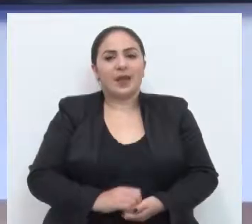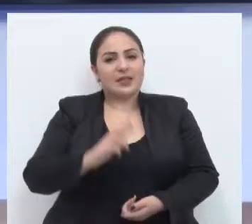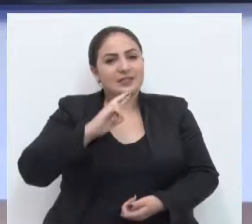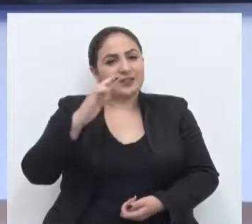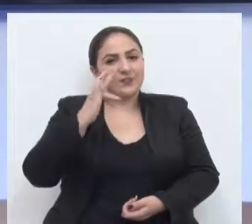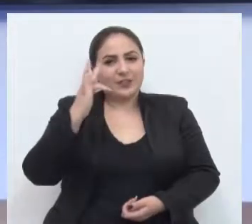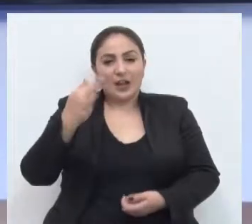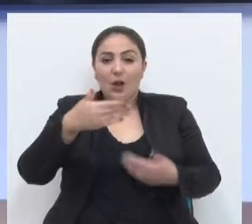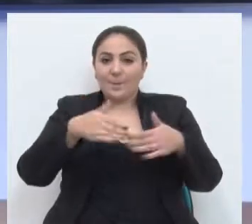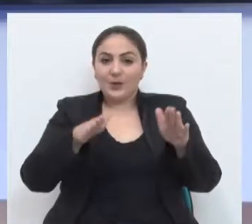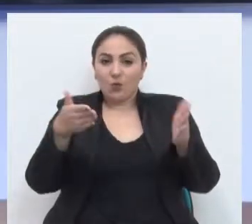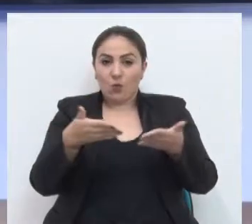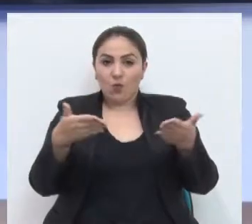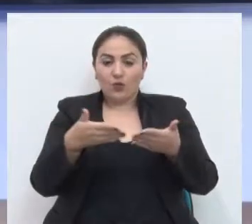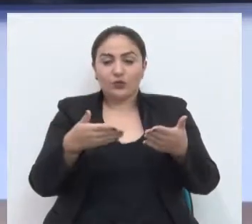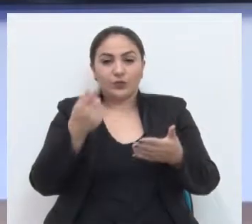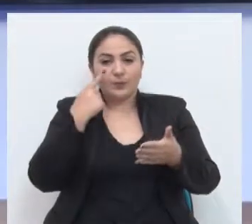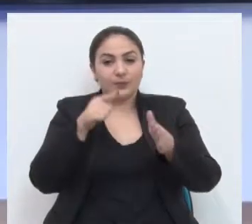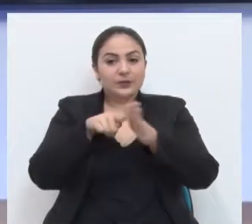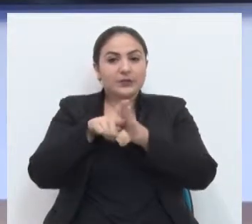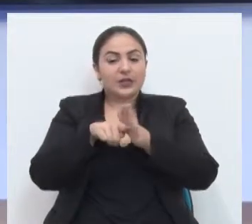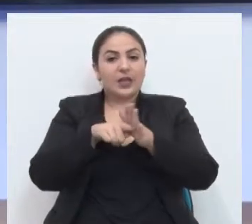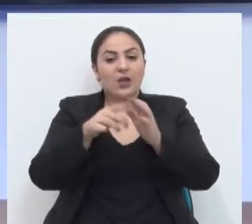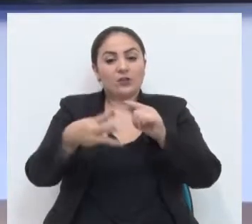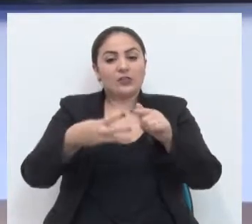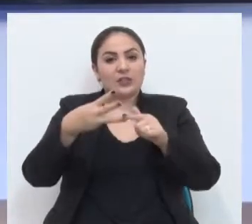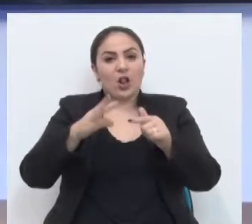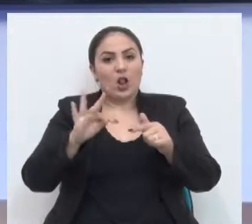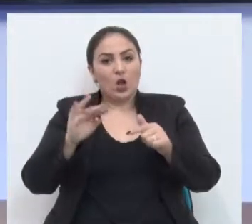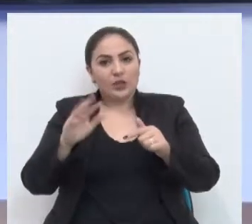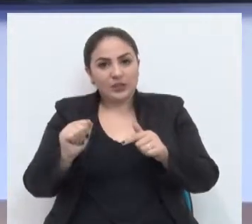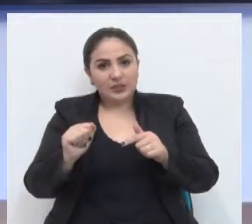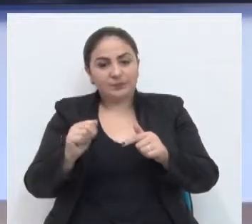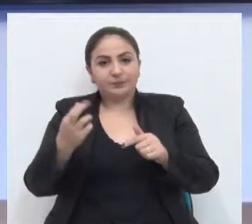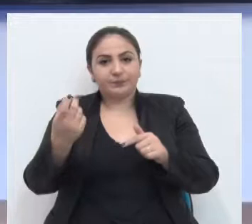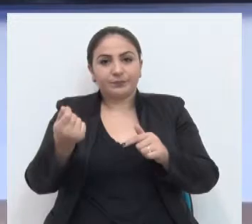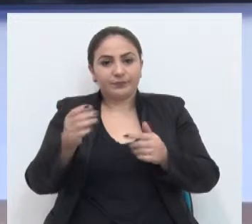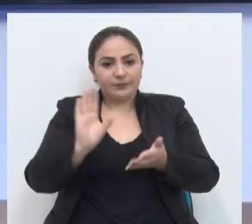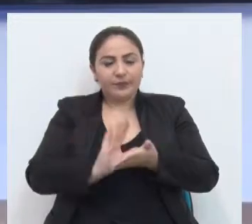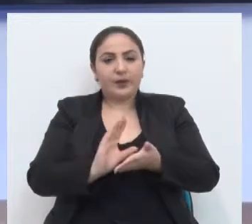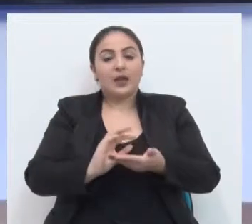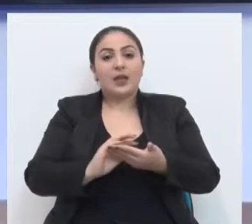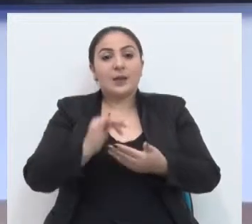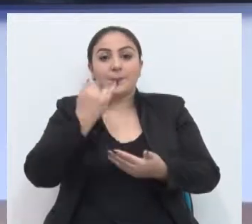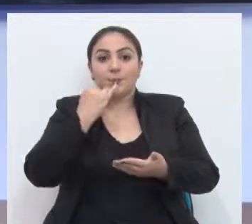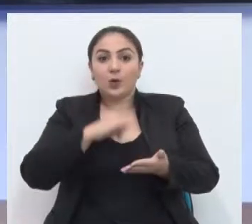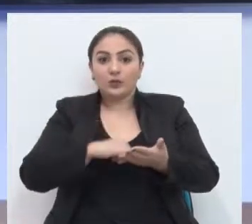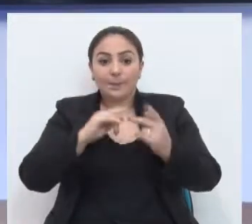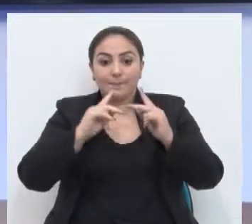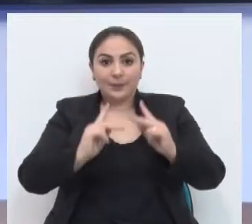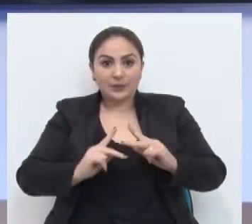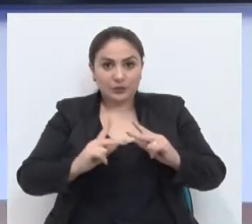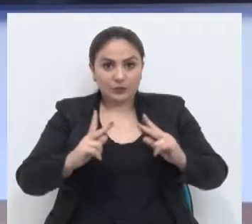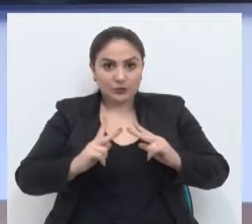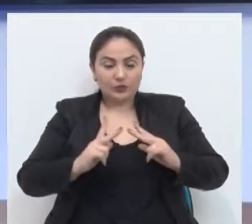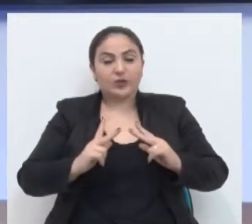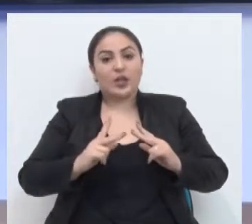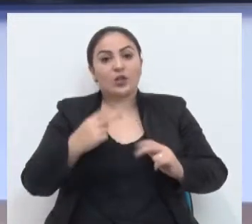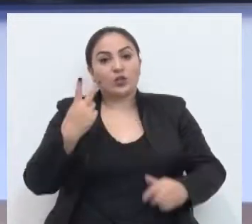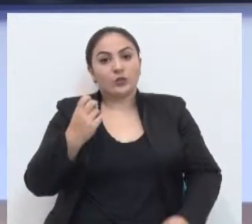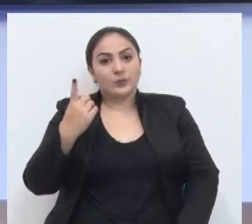A Receita Federal abriu hoje as consultas ao terceiro lote de restituição do Imposto de Renda de Pessoas